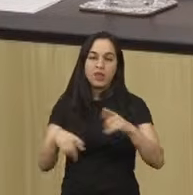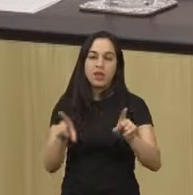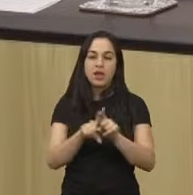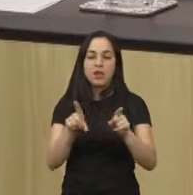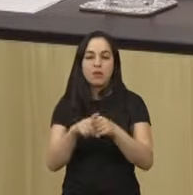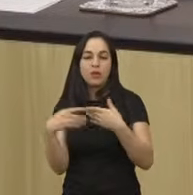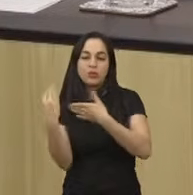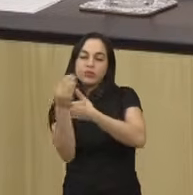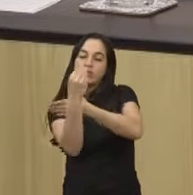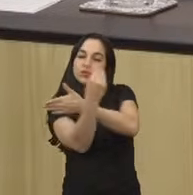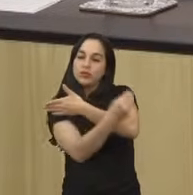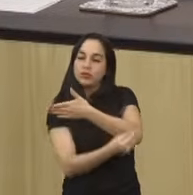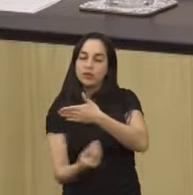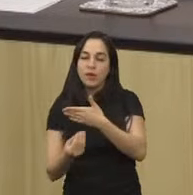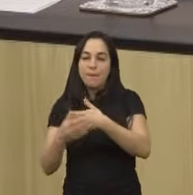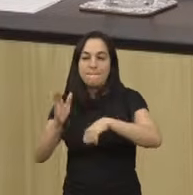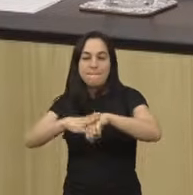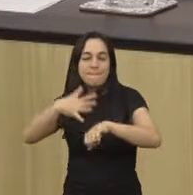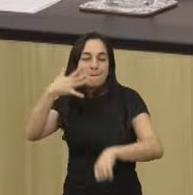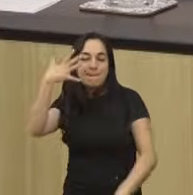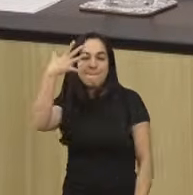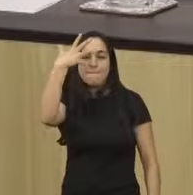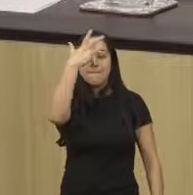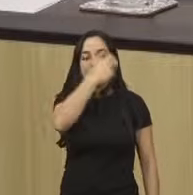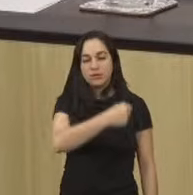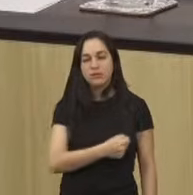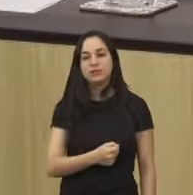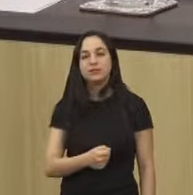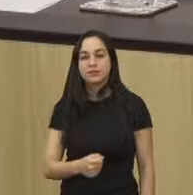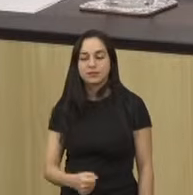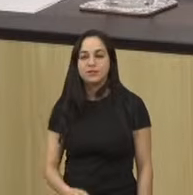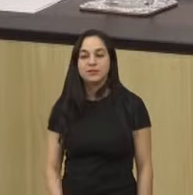a paisagem urbana.